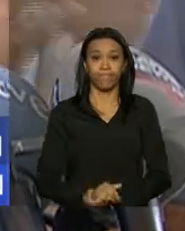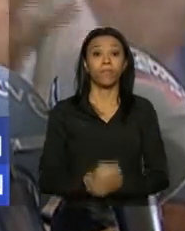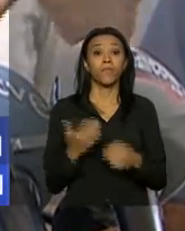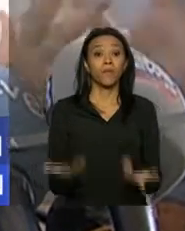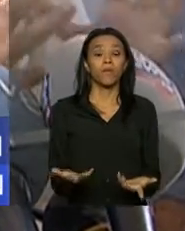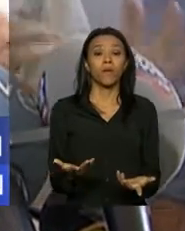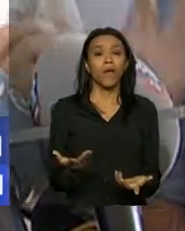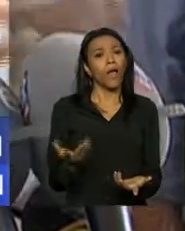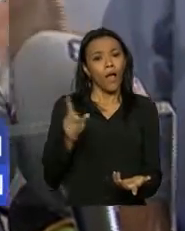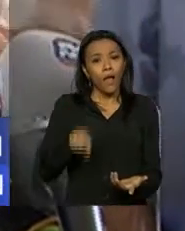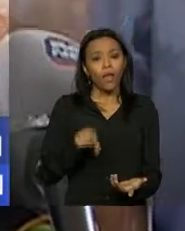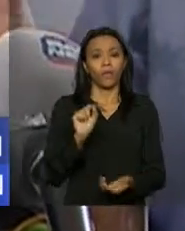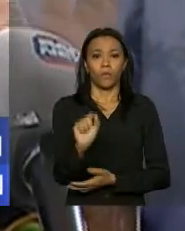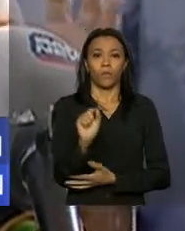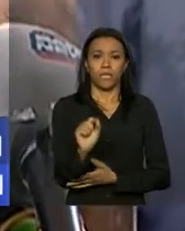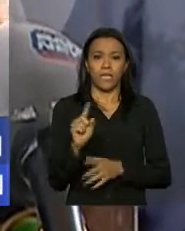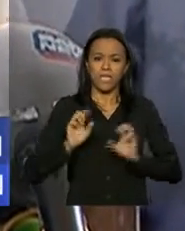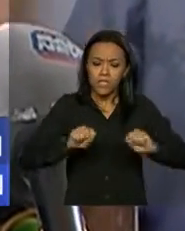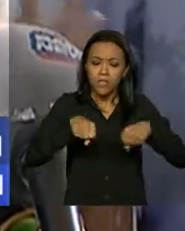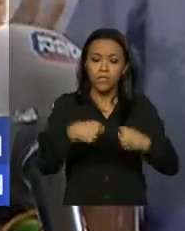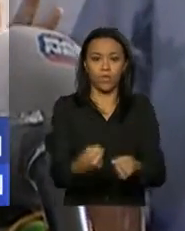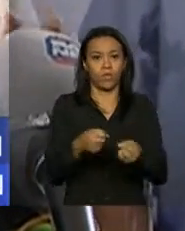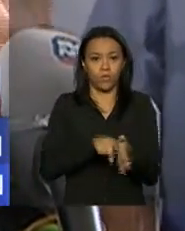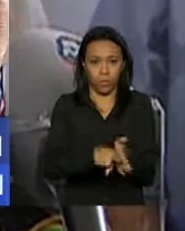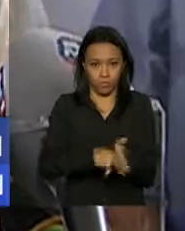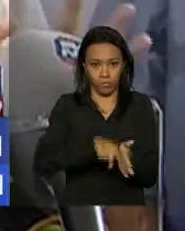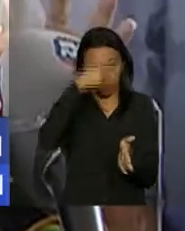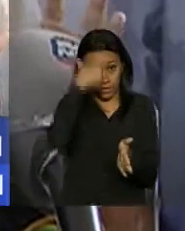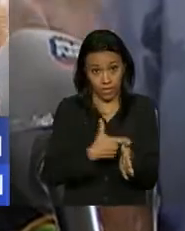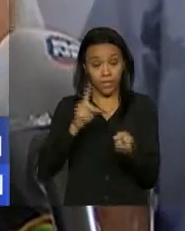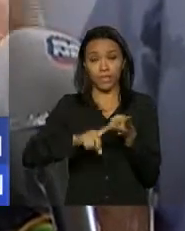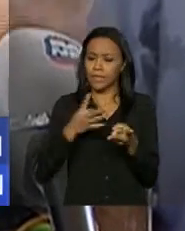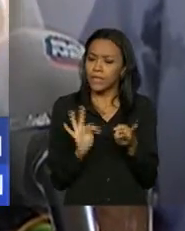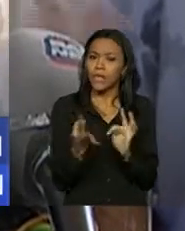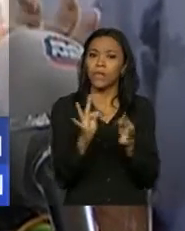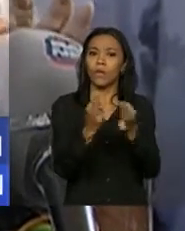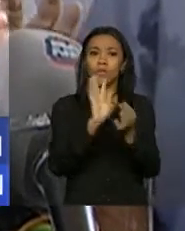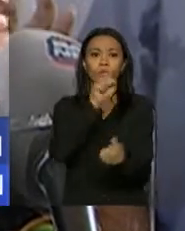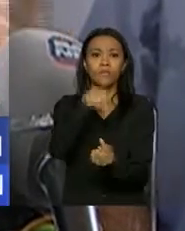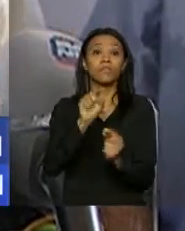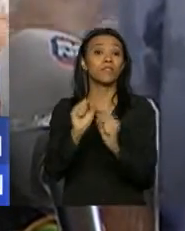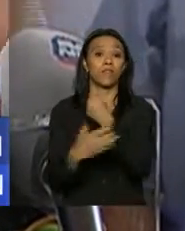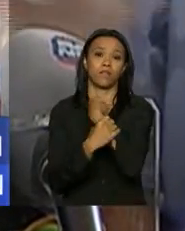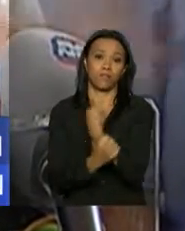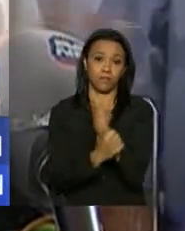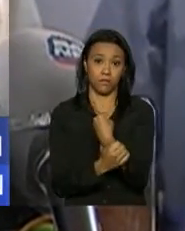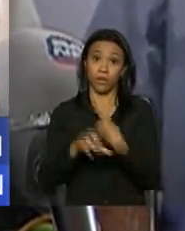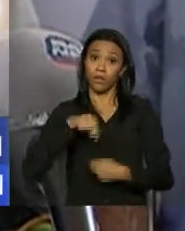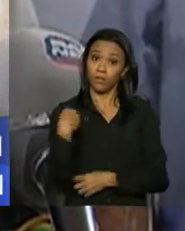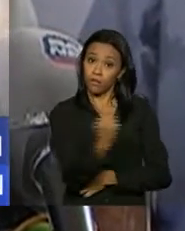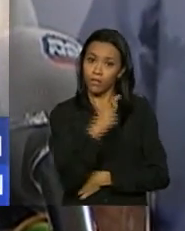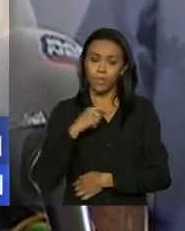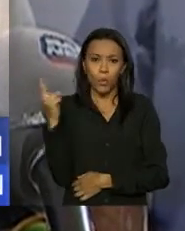uma parte é isso. É esse esforço científico, tecnológico, no sentido de assegurar que nós tenhamos